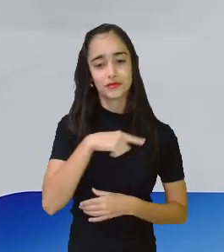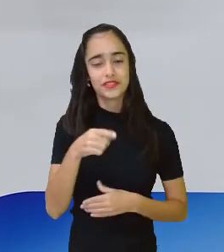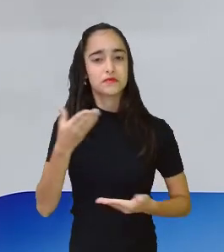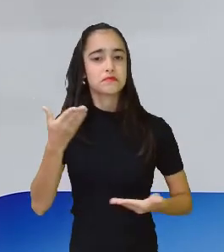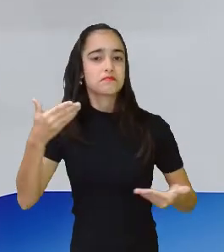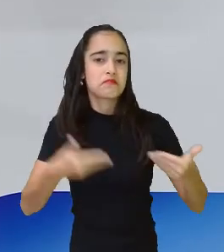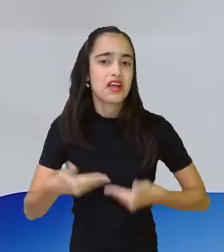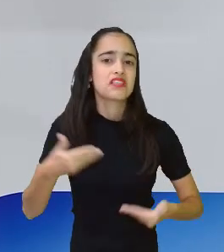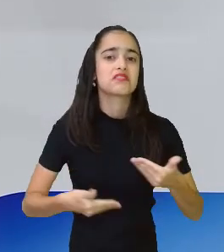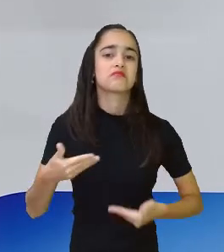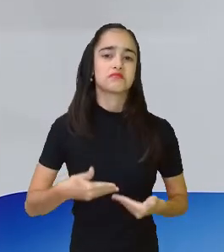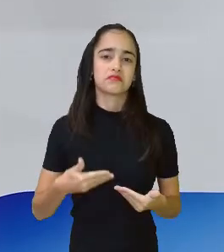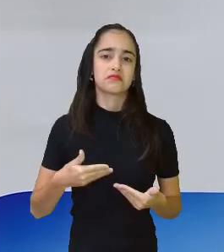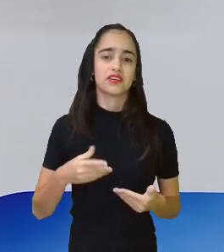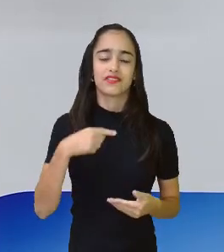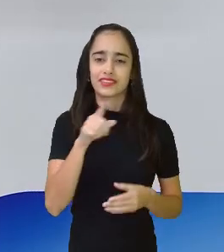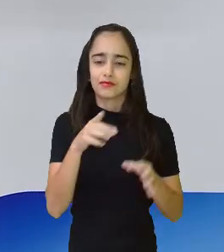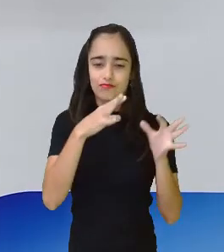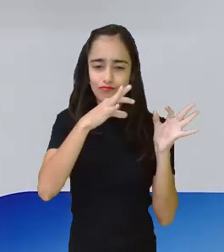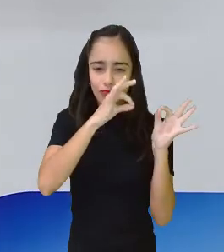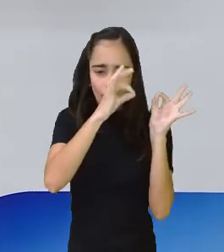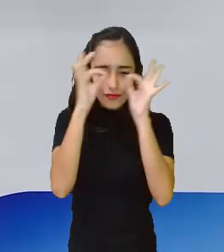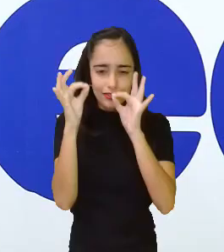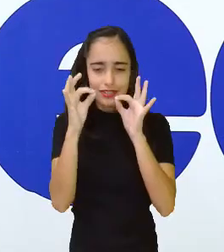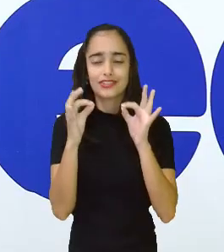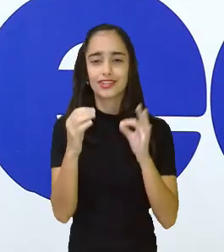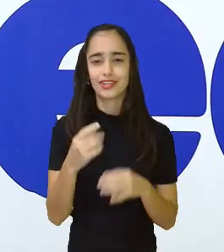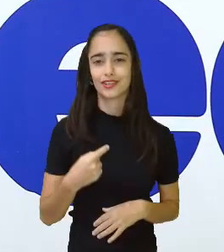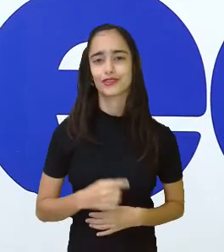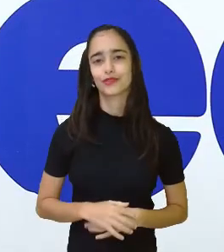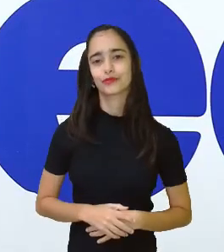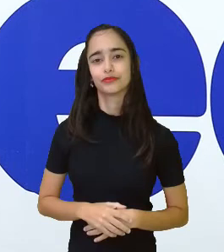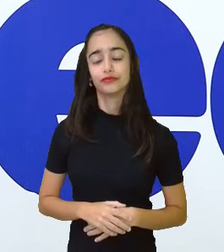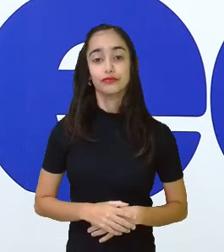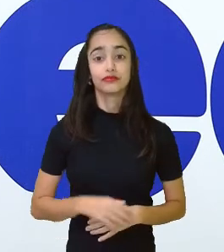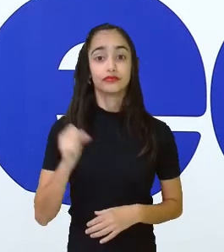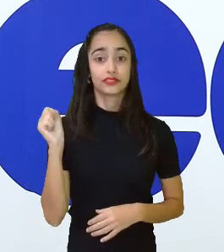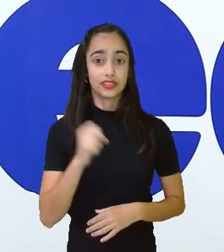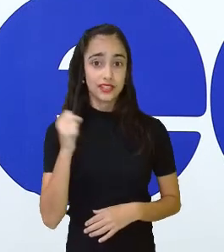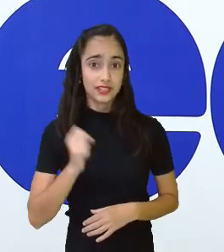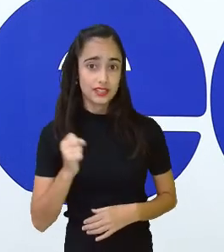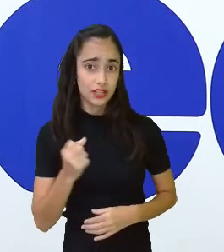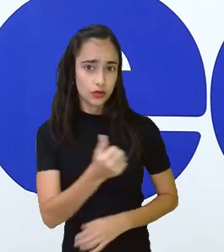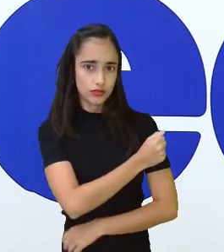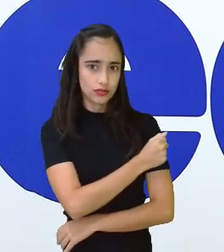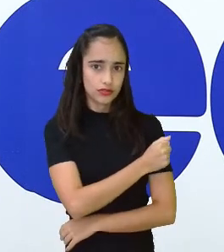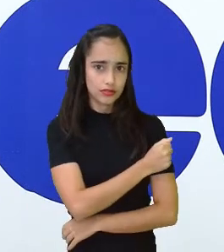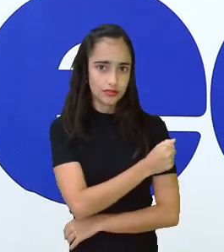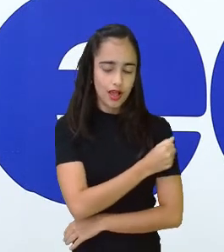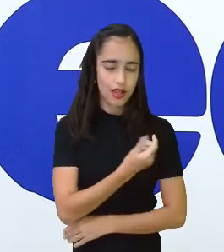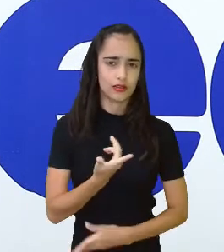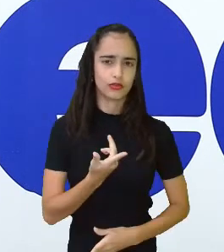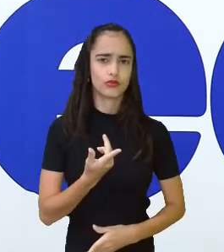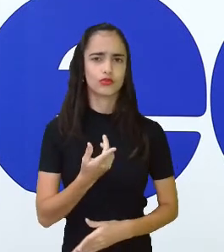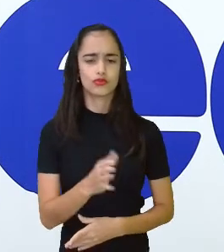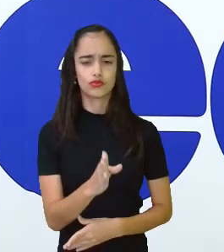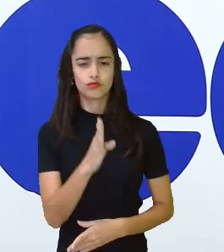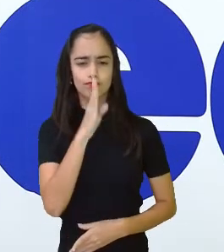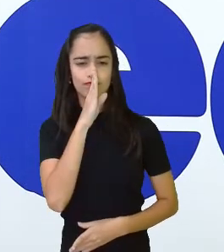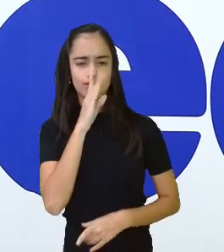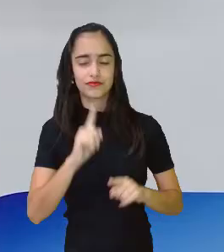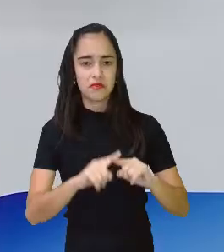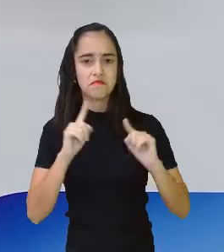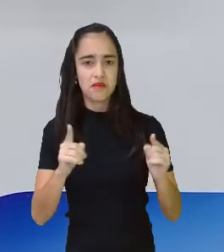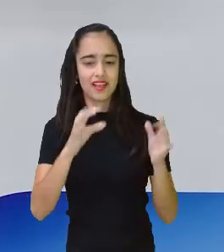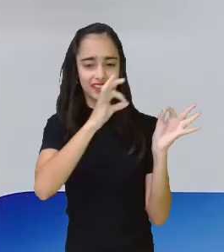Estava aí atento, que eu sei, né? Por nada, eles estavam por aqui acompanhando também. Hoje ficaram mais caladinhos. Sim, ficaram né? caladinhos, mas eu